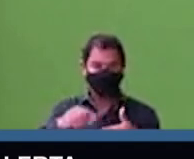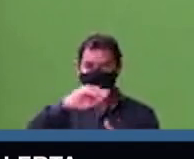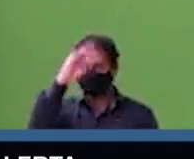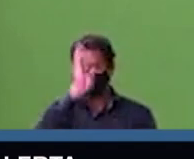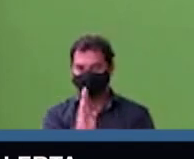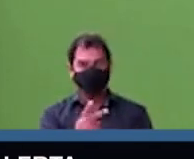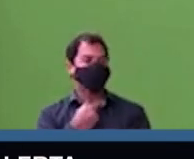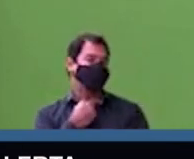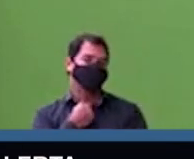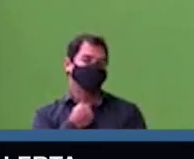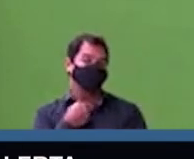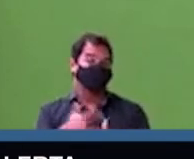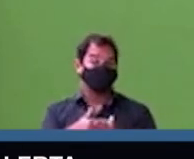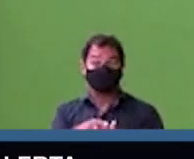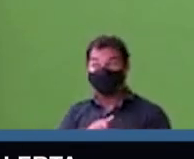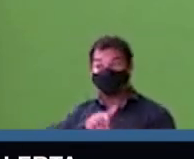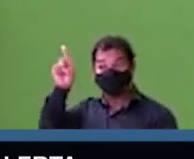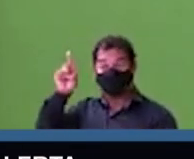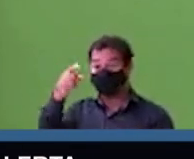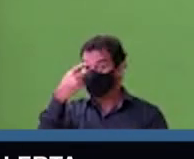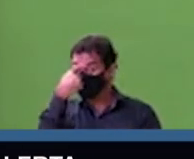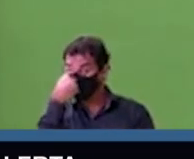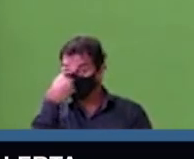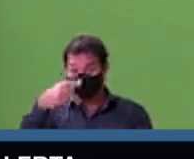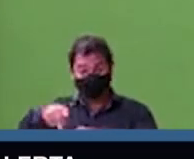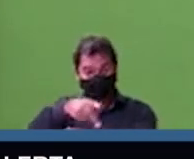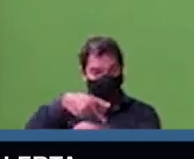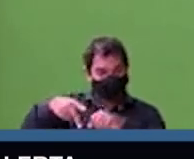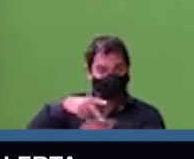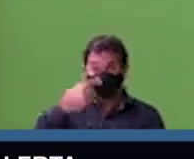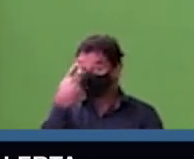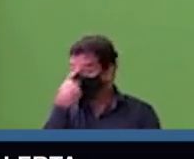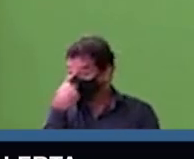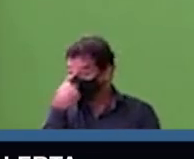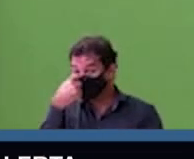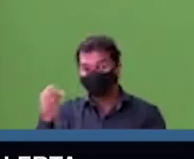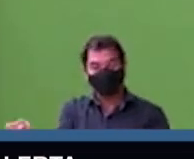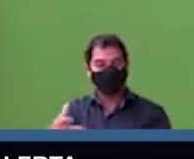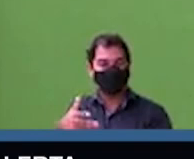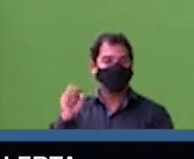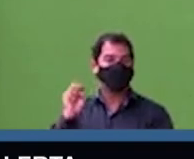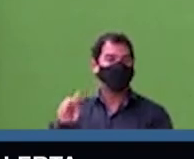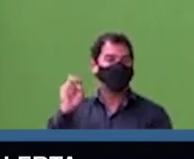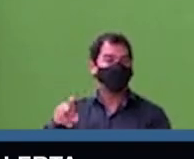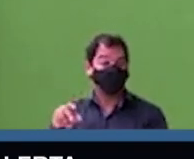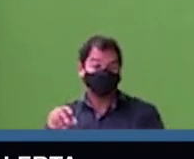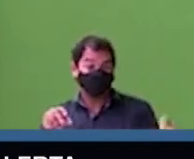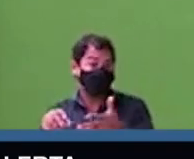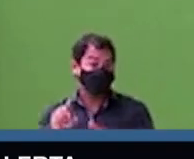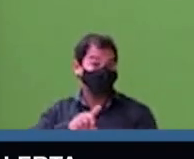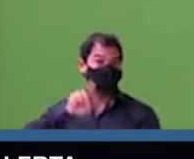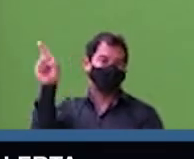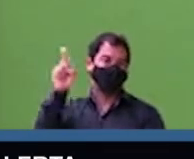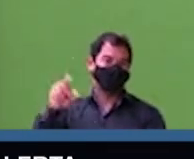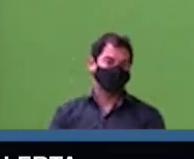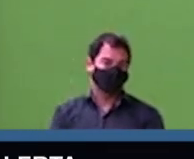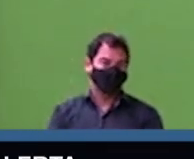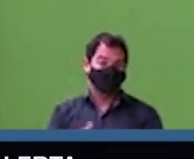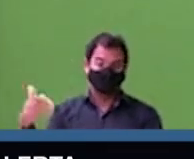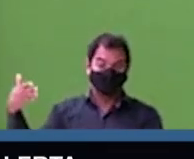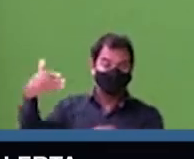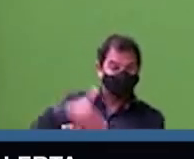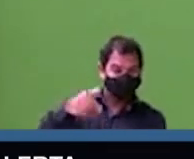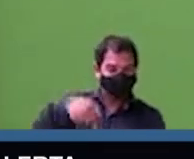nós temos uma variante nova na Índia. Então, é importante dizer, o que eu posso fazer agora? Eu posso